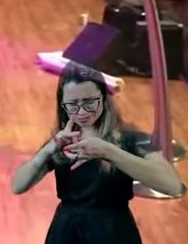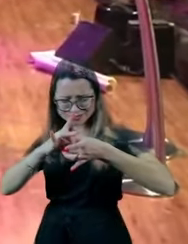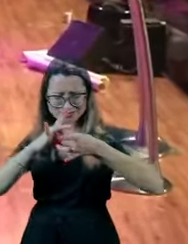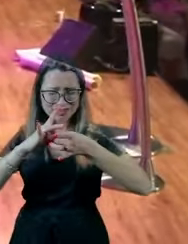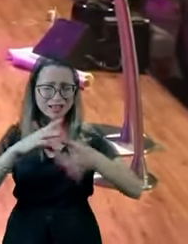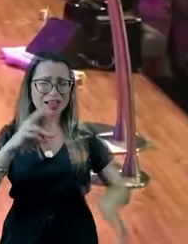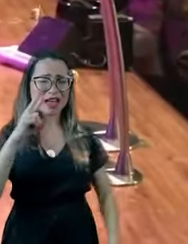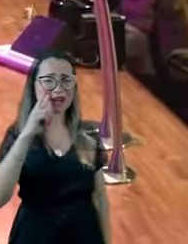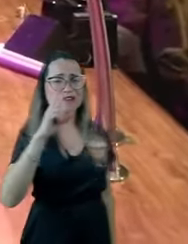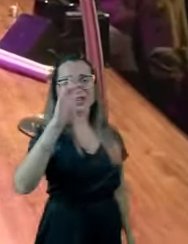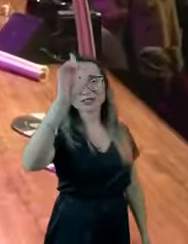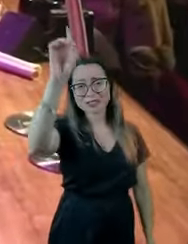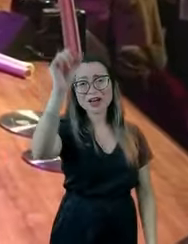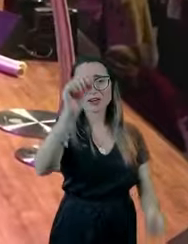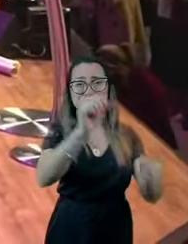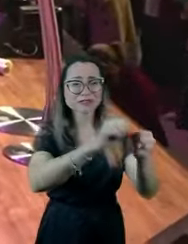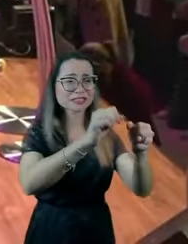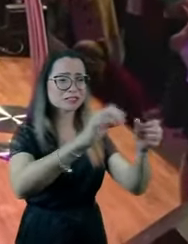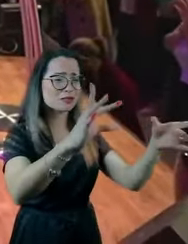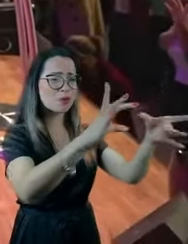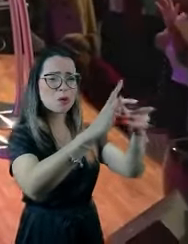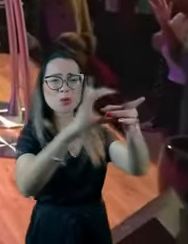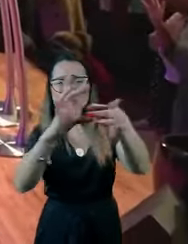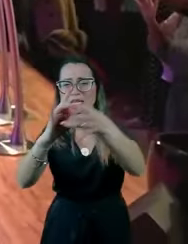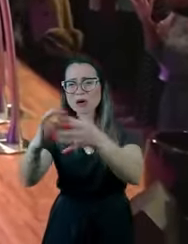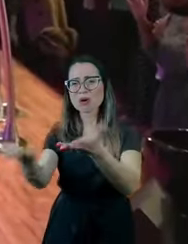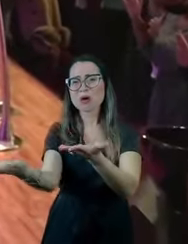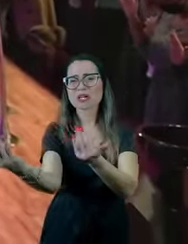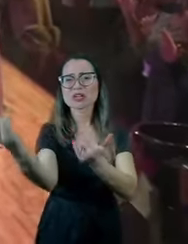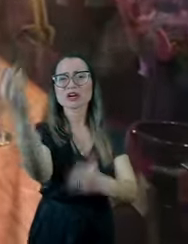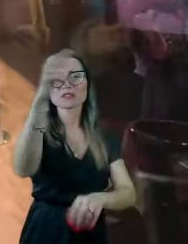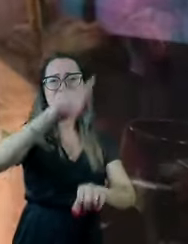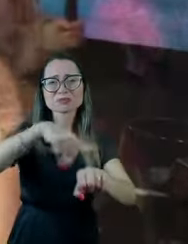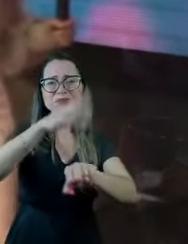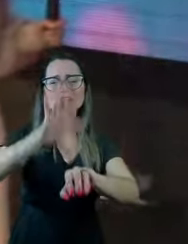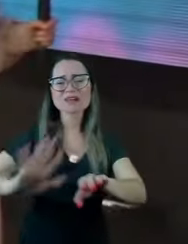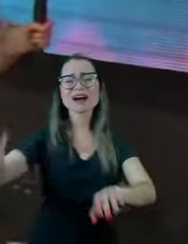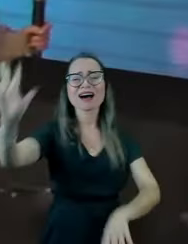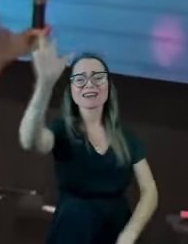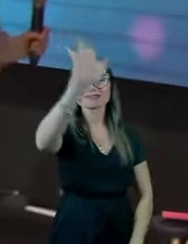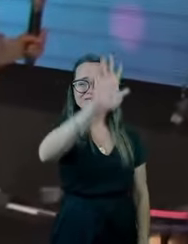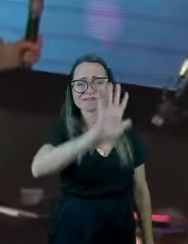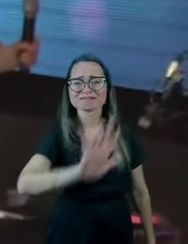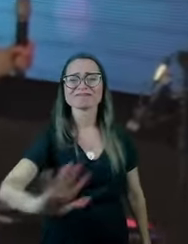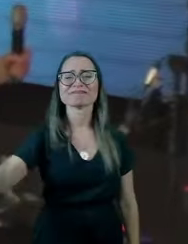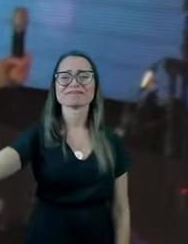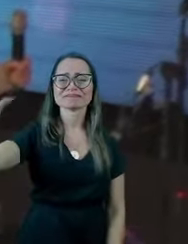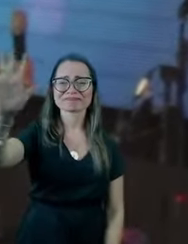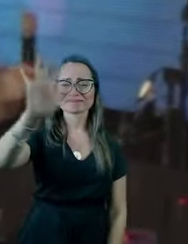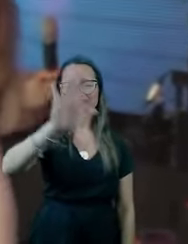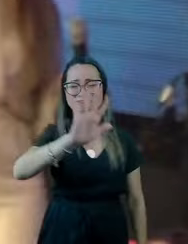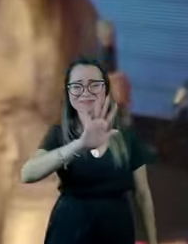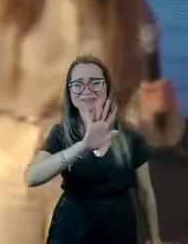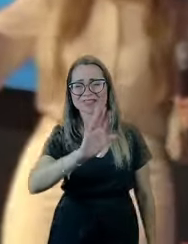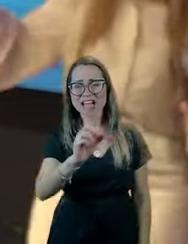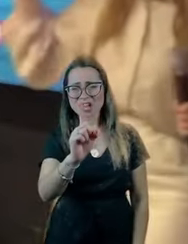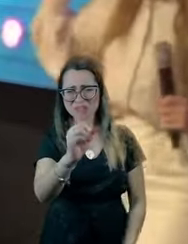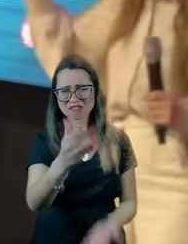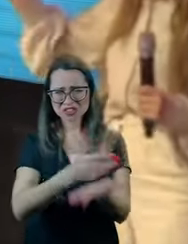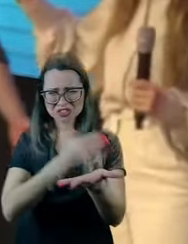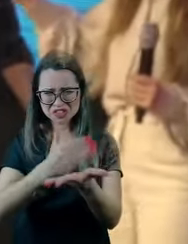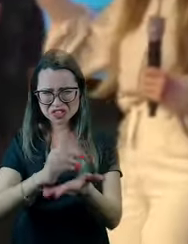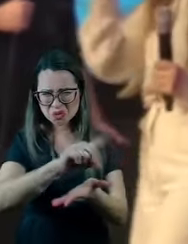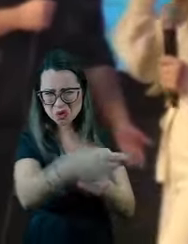Eu vejo Deus fazendo uma aliança com as jovens da nossa nação. E Ele não quer dividir você com mais